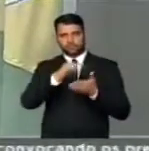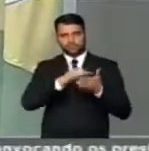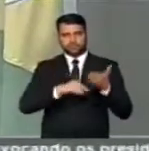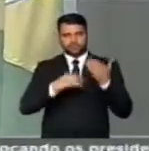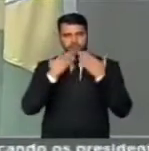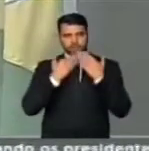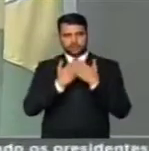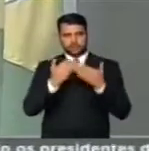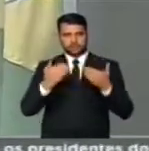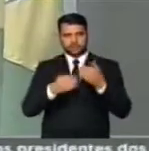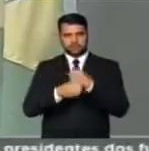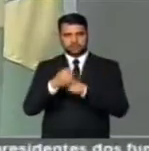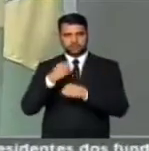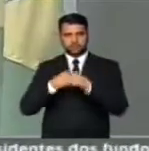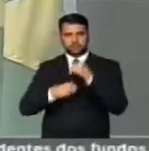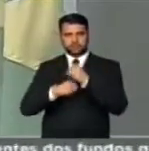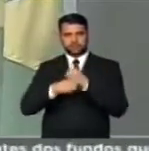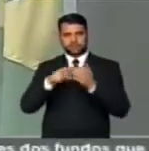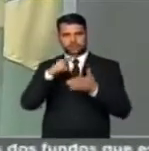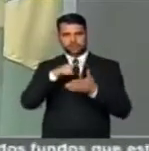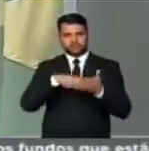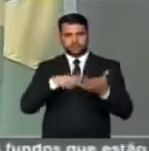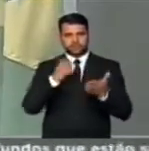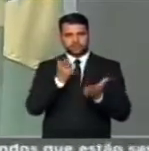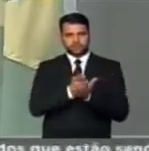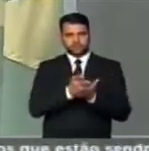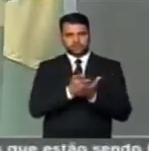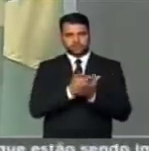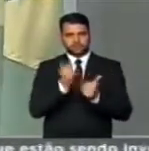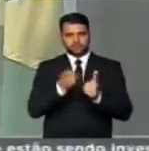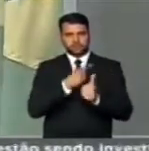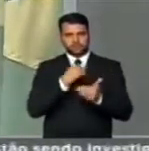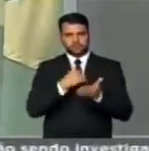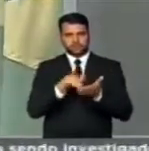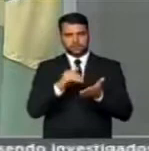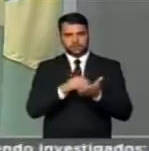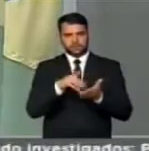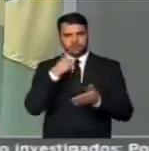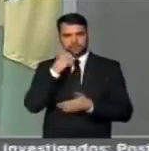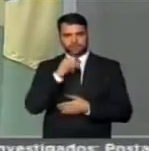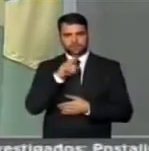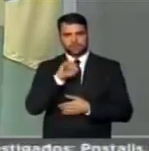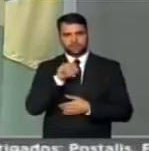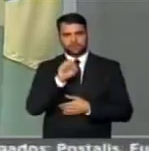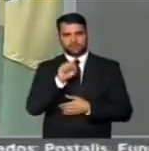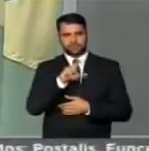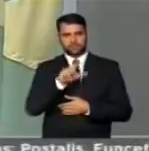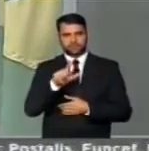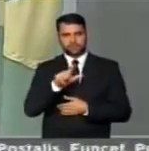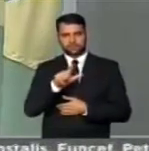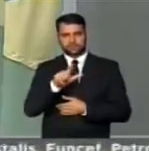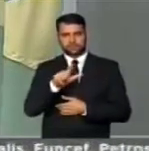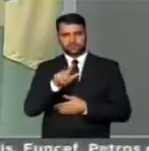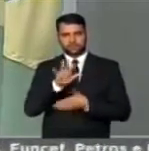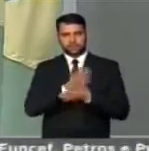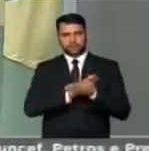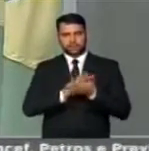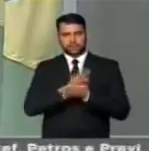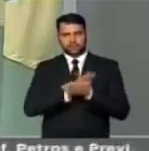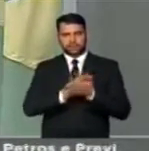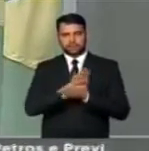documento apresentado no ano passado e lido nesta mesa pelo primeiro secretário, deputado Beto Mansur. Nada